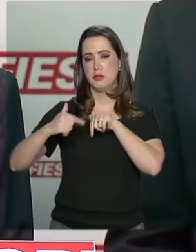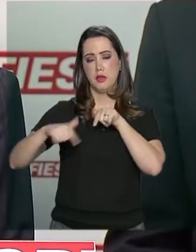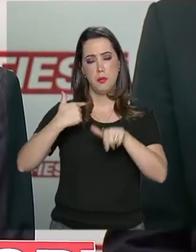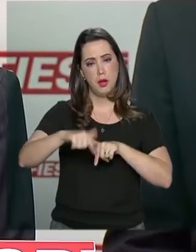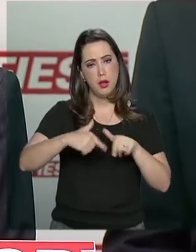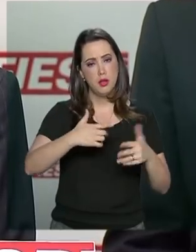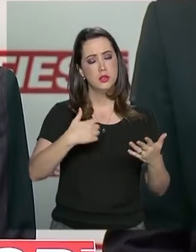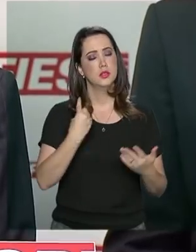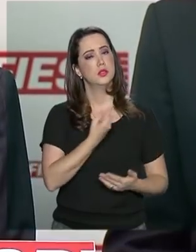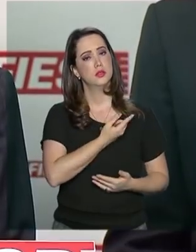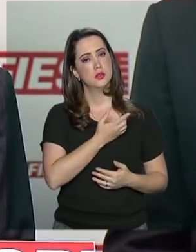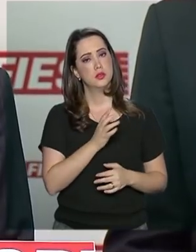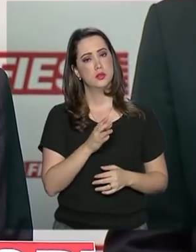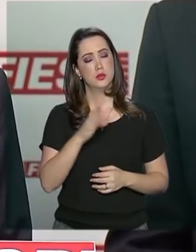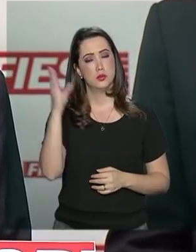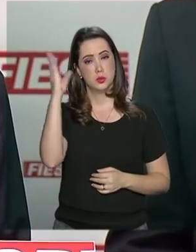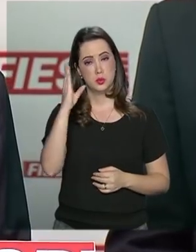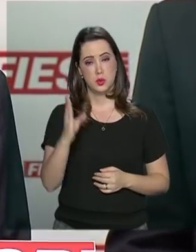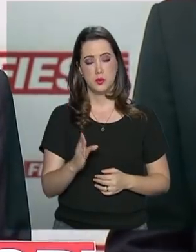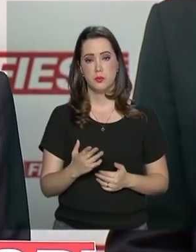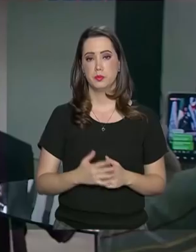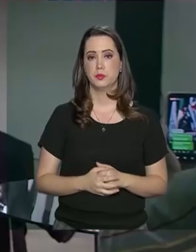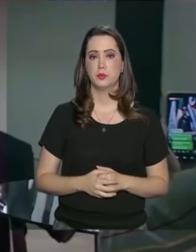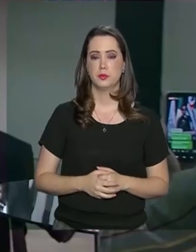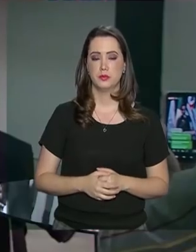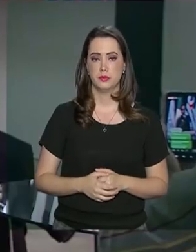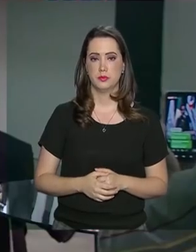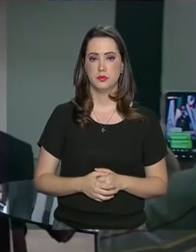parte dos nossos brasileiros e brasileiras.